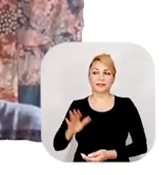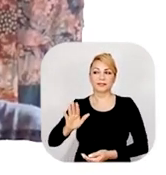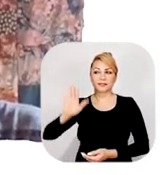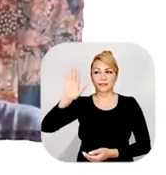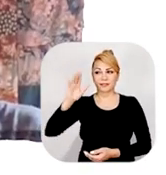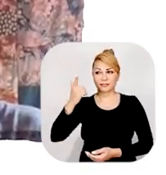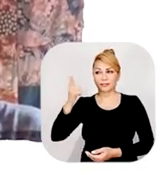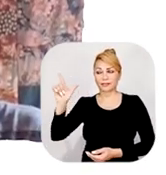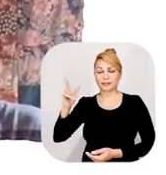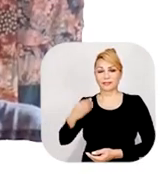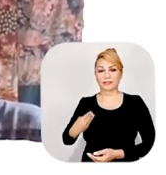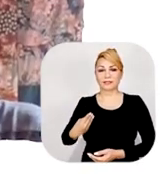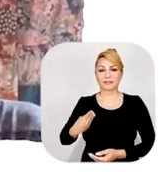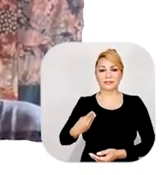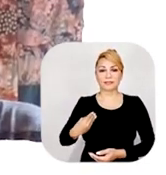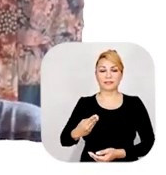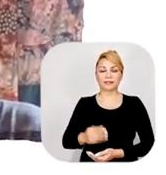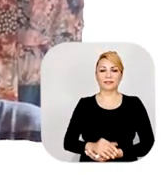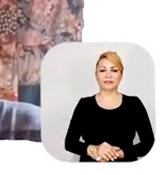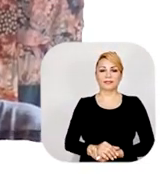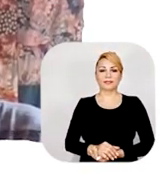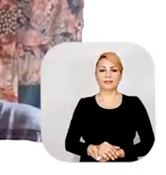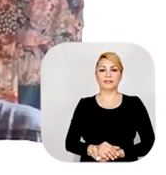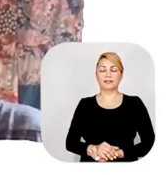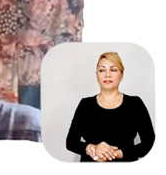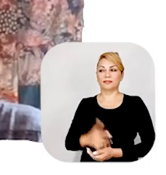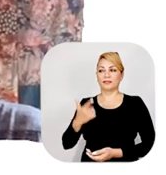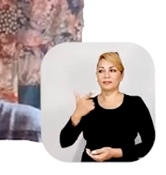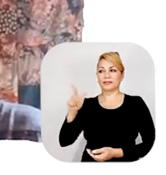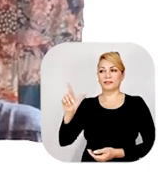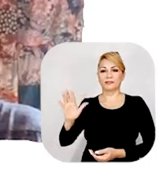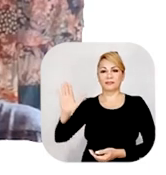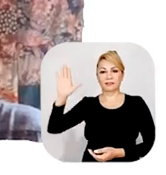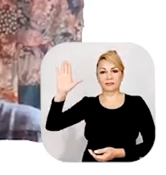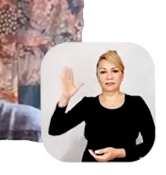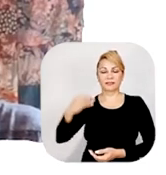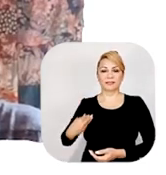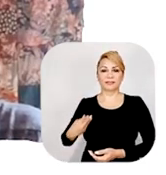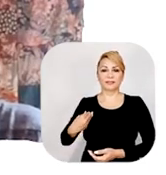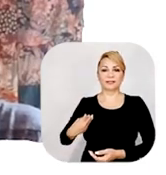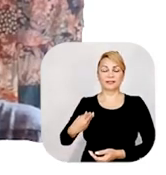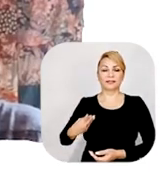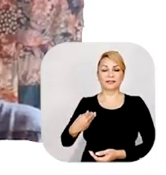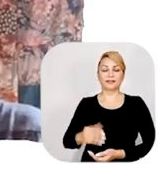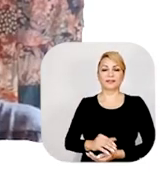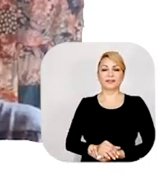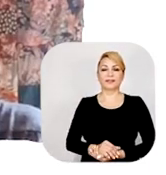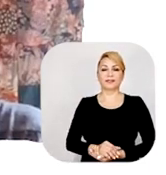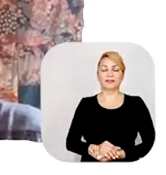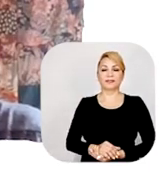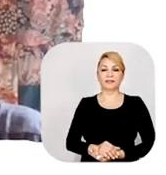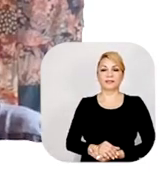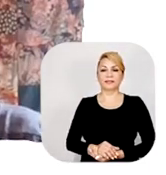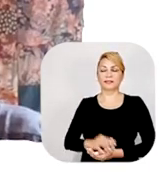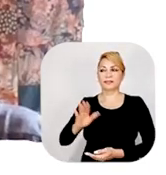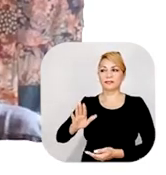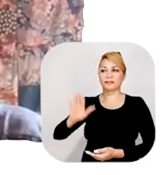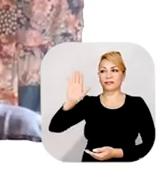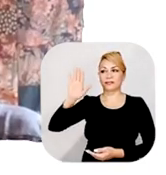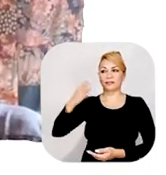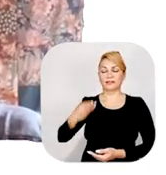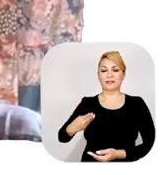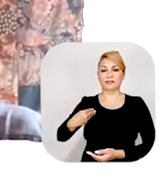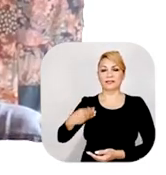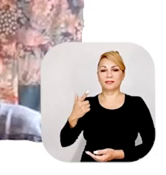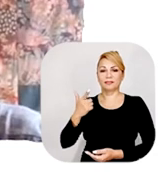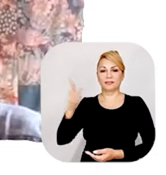Tiquiriá Cumaná. Presente. Aminiá Moré. Presente. Ayacã